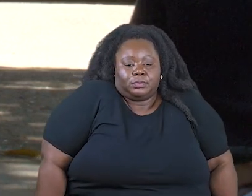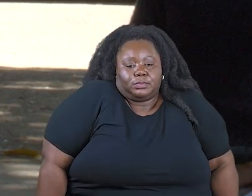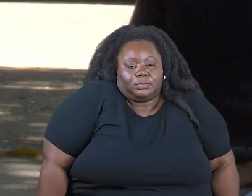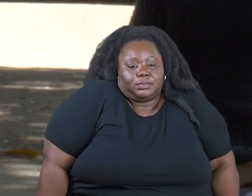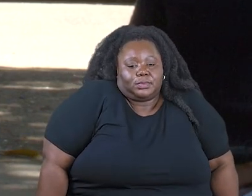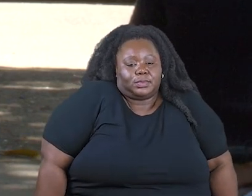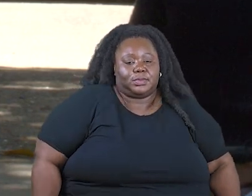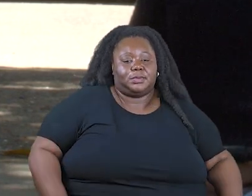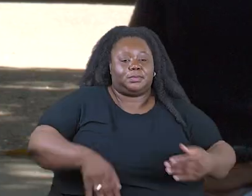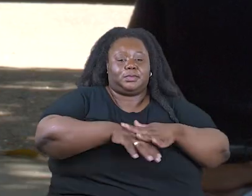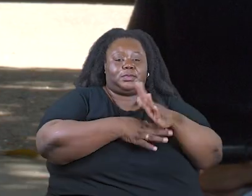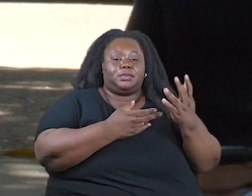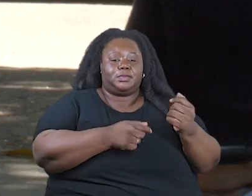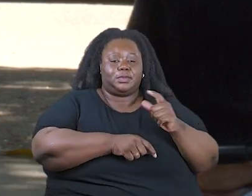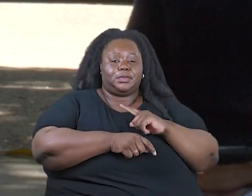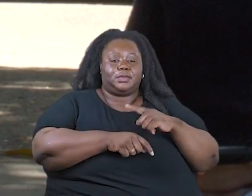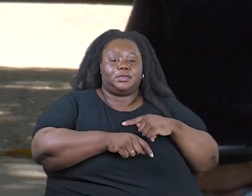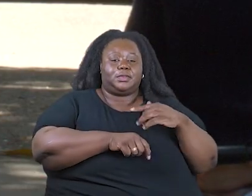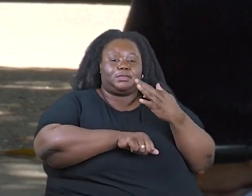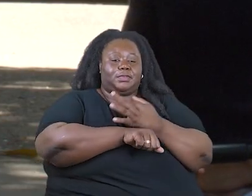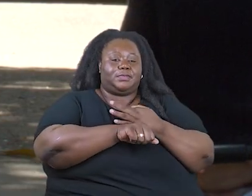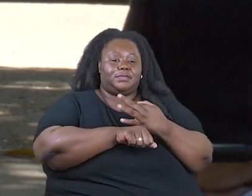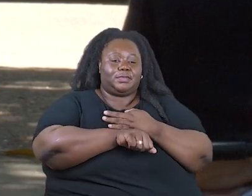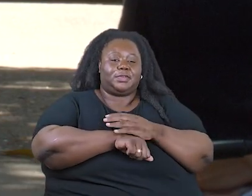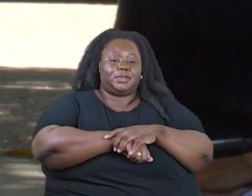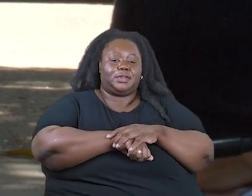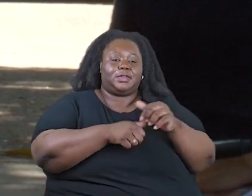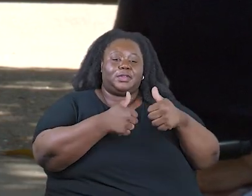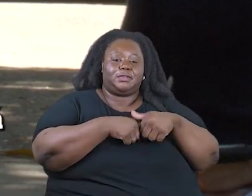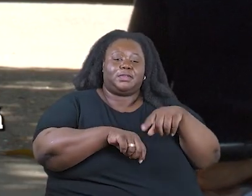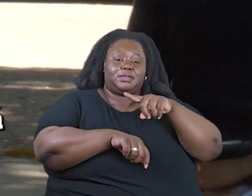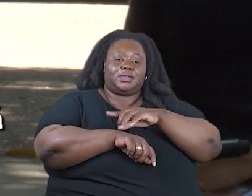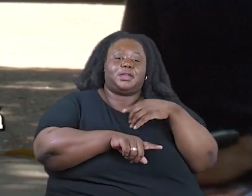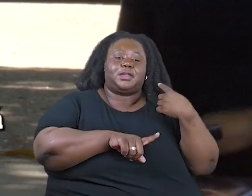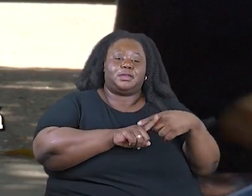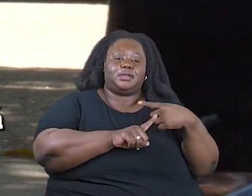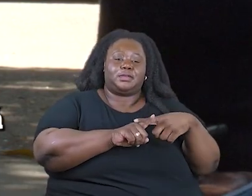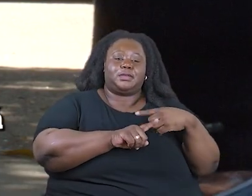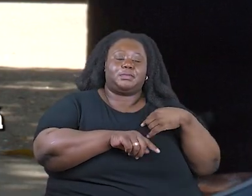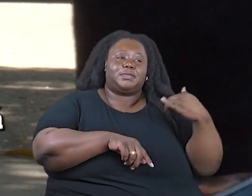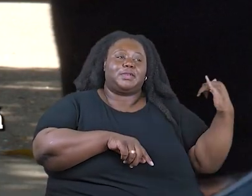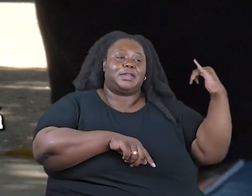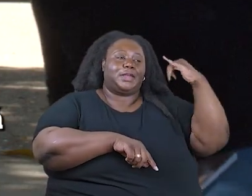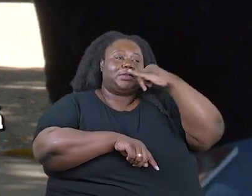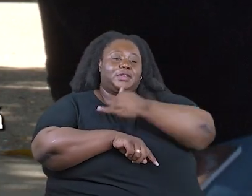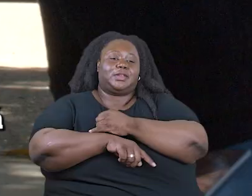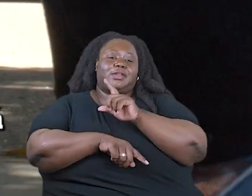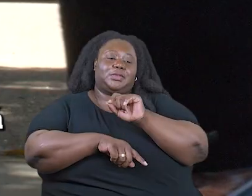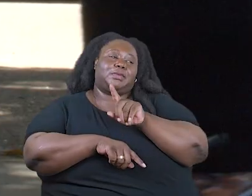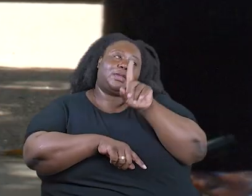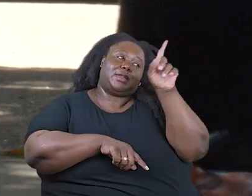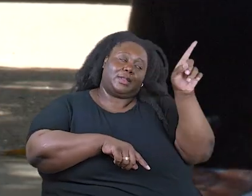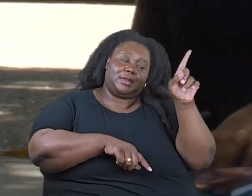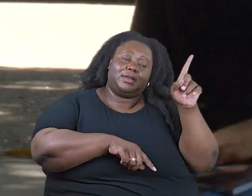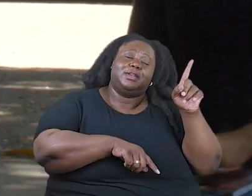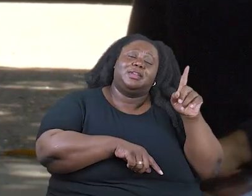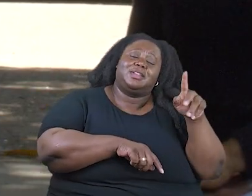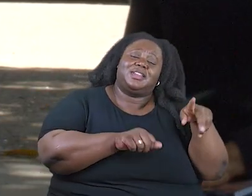era mais ingênuo, se fosse hoje eu tirava férias e passava um tempo lá, porque eu passei mais tempo no avião do que lá na Austrália,